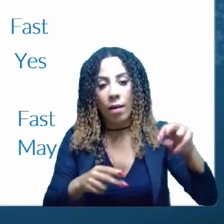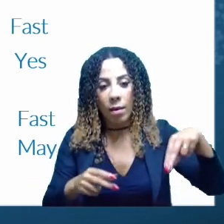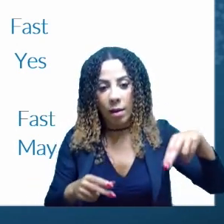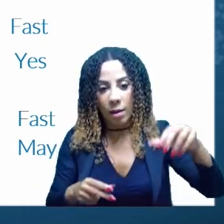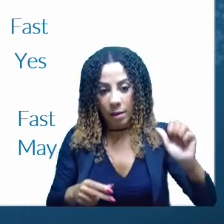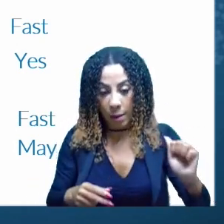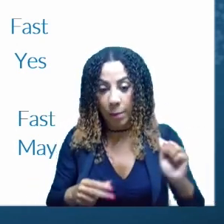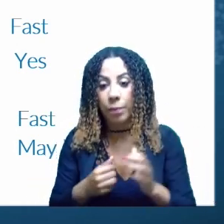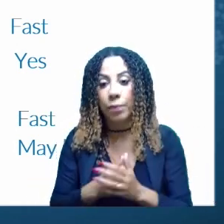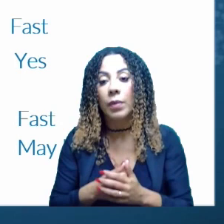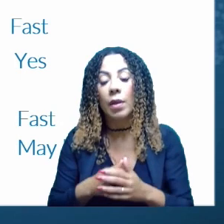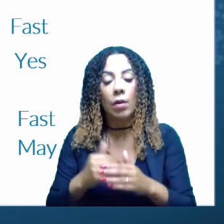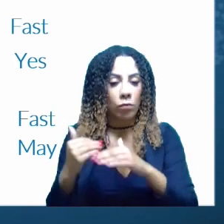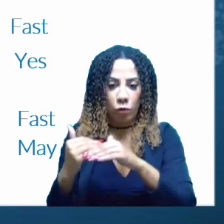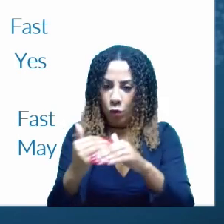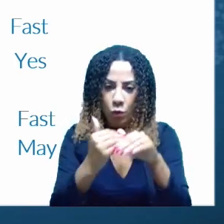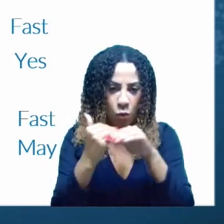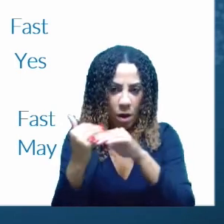fizeram